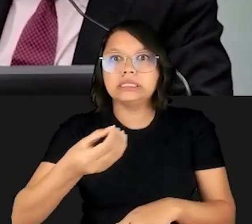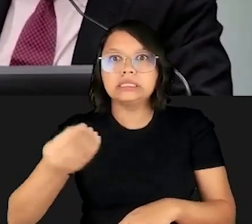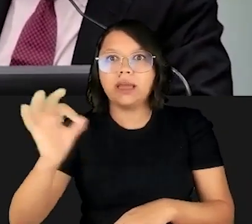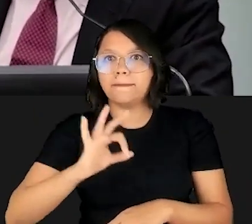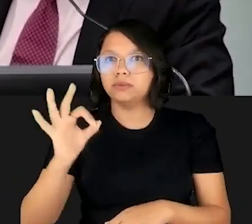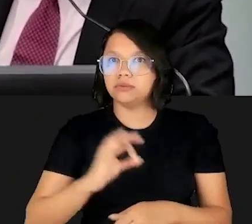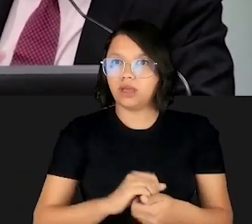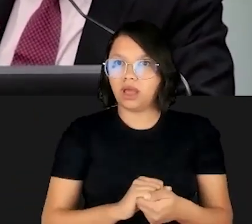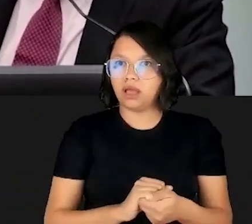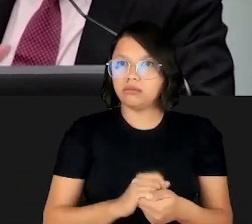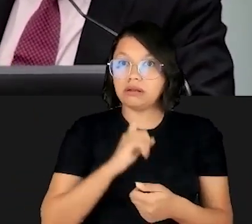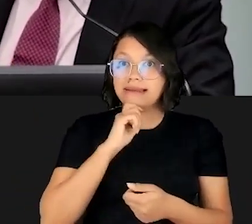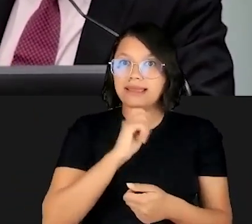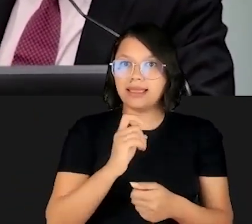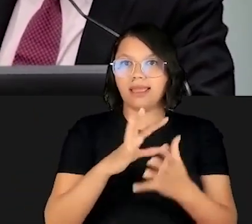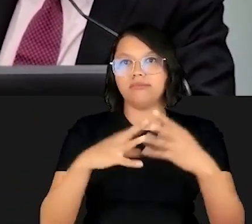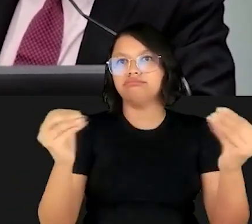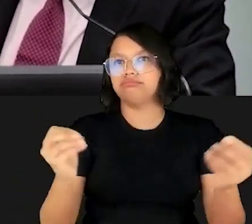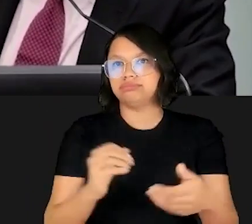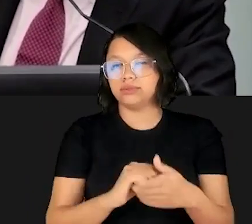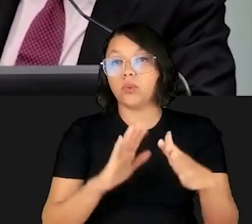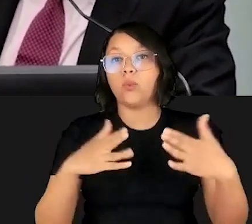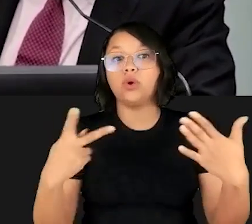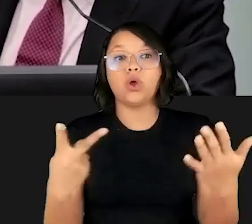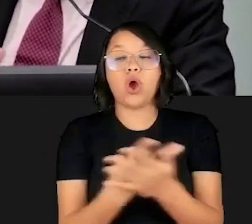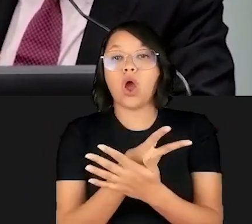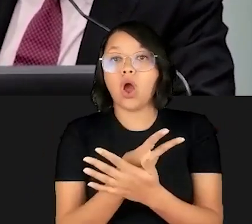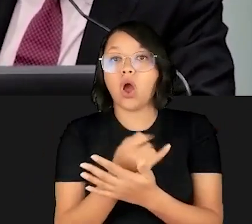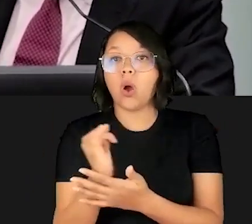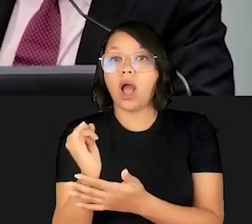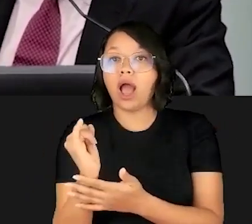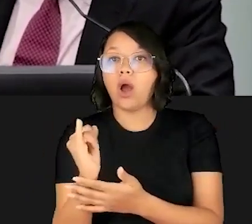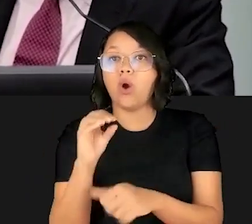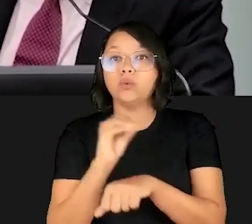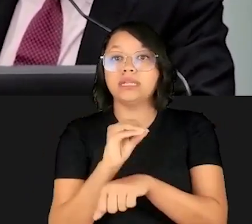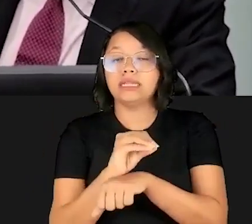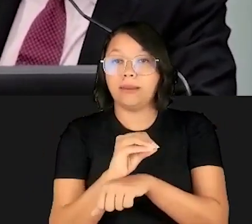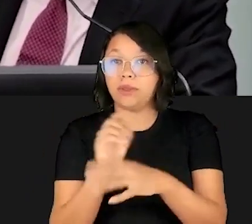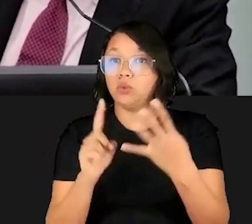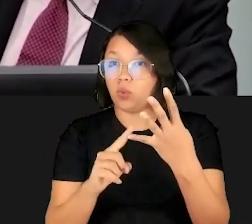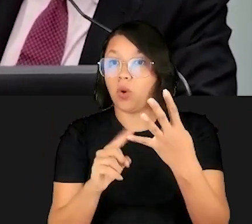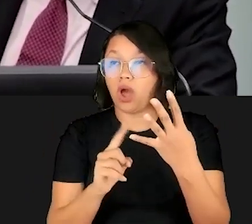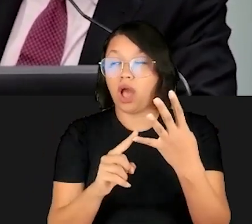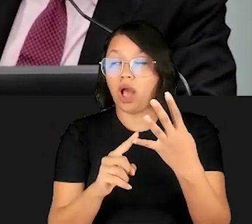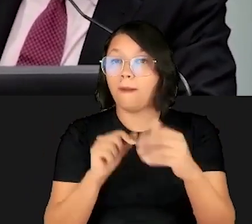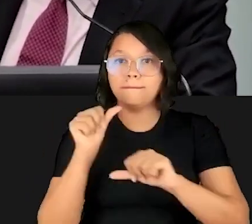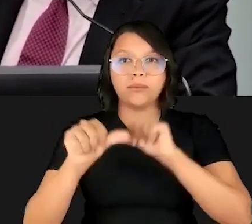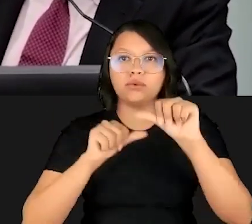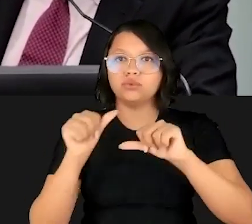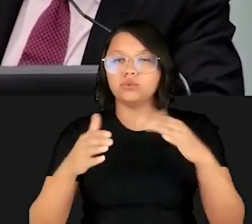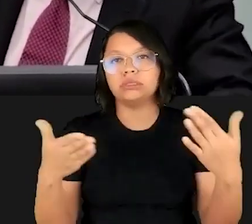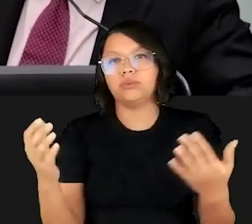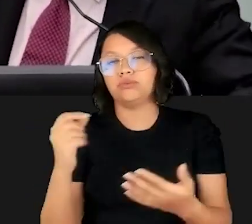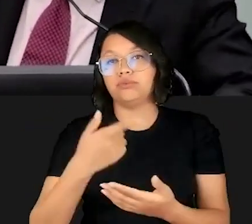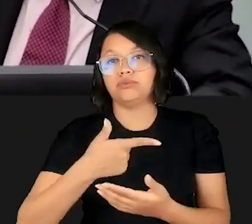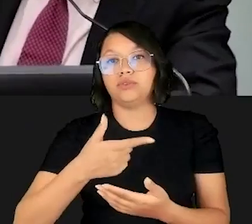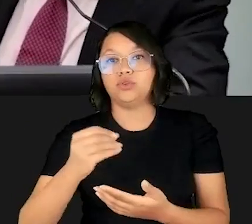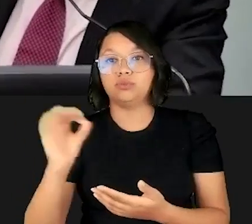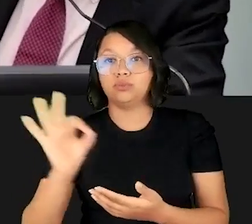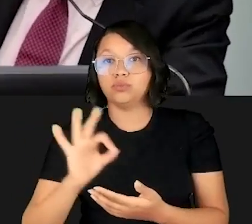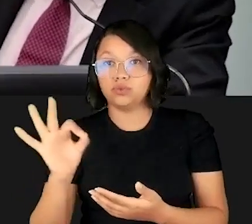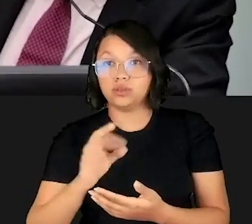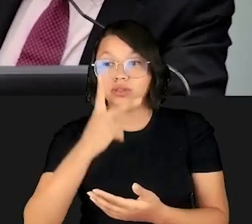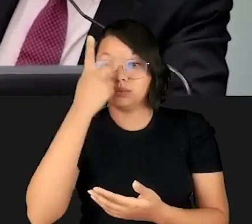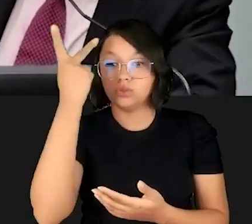doutor Carlos. Quando surgiu a imunoterapia, mudou esse panorama. Então, hoje, 20% dos pacientes que eram incuráveis